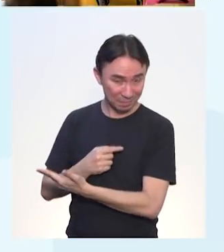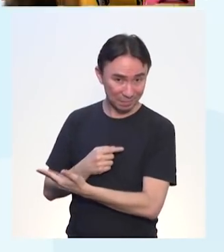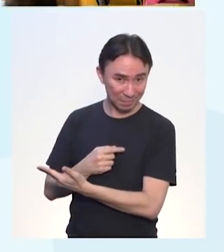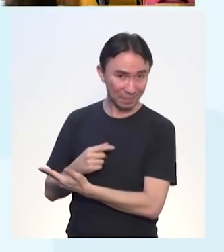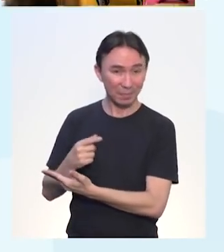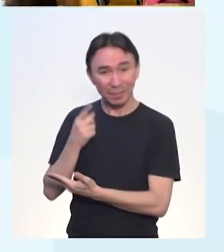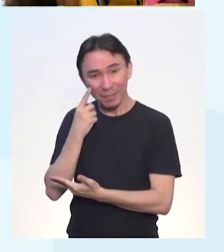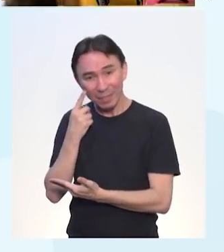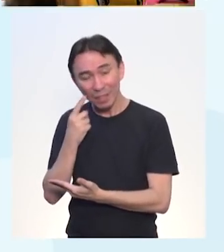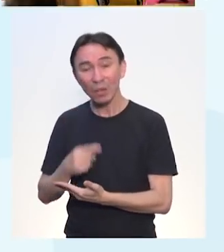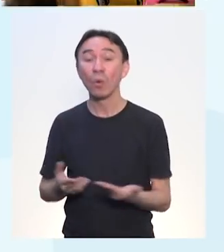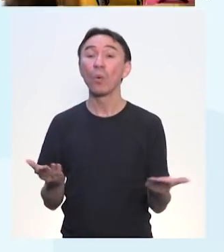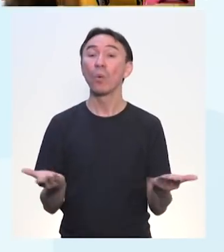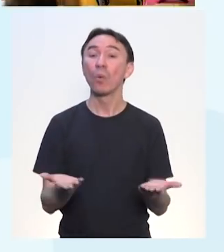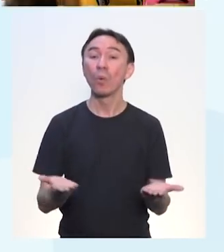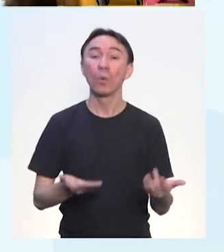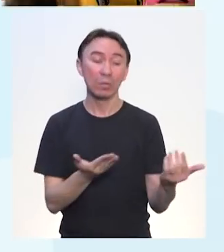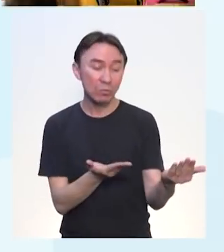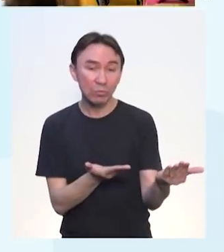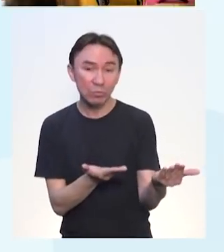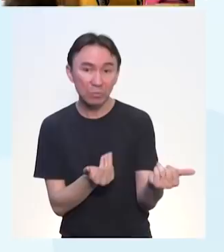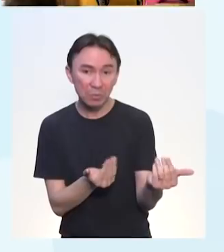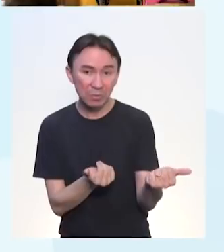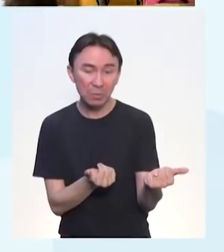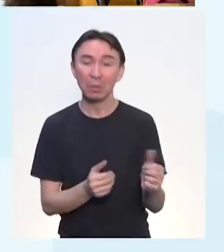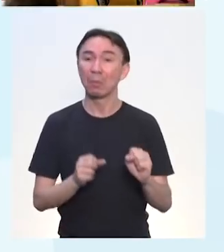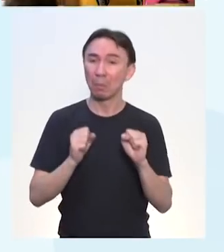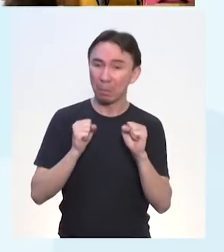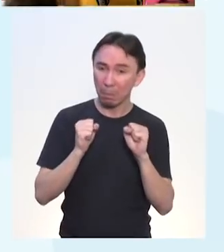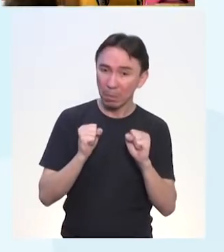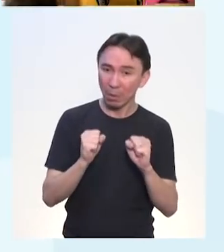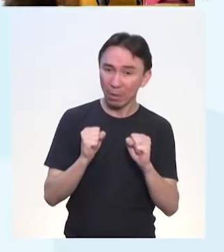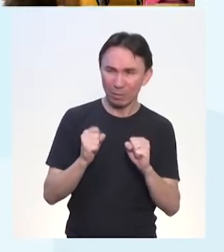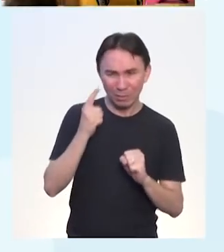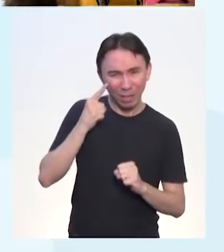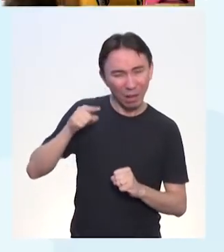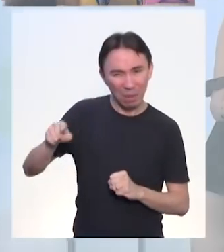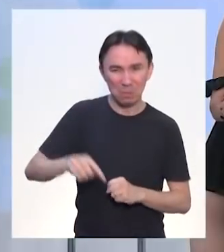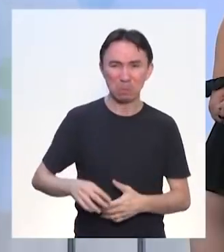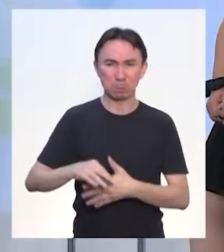A juventude hoje poderia ser seduzida por um líder autoritário?